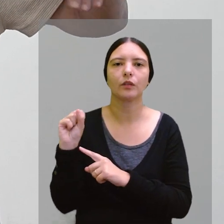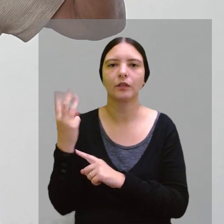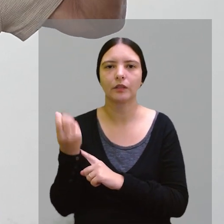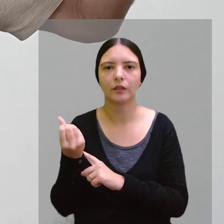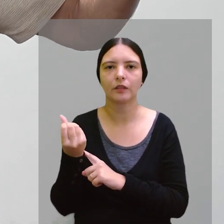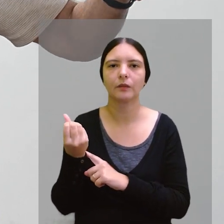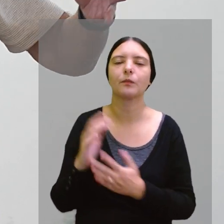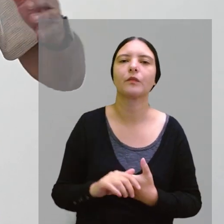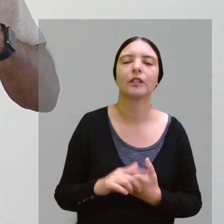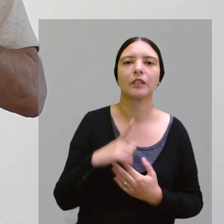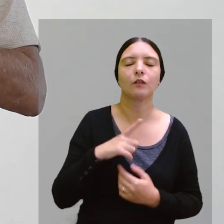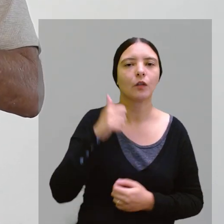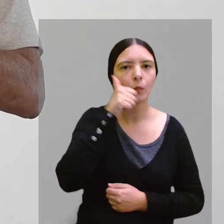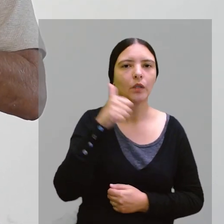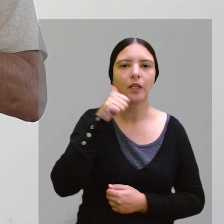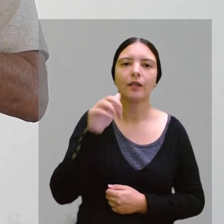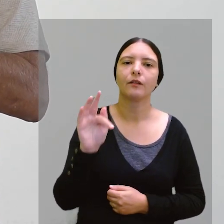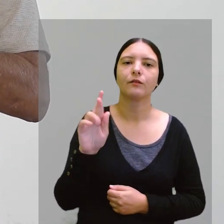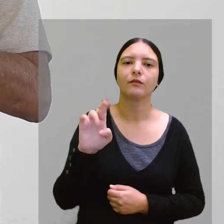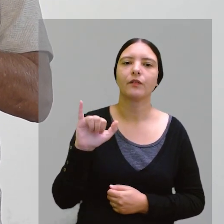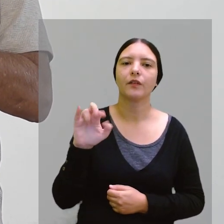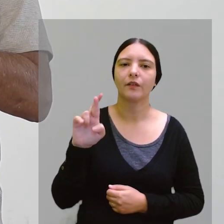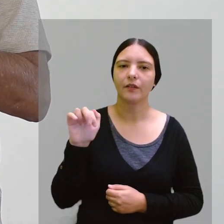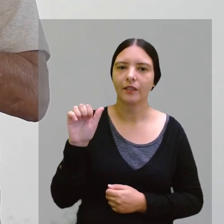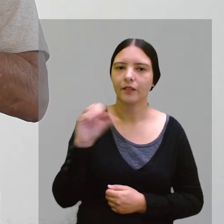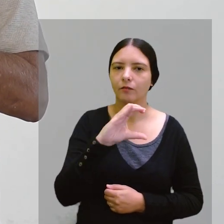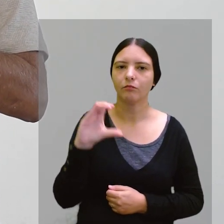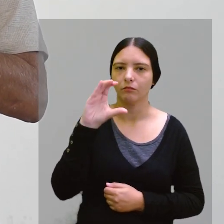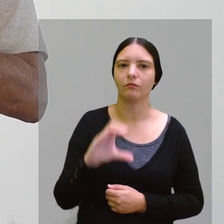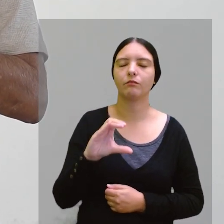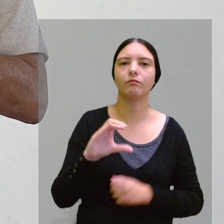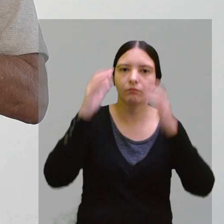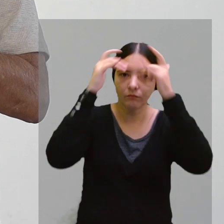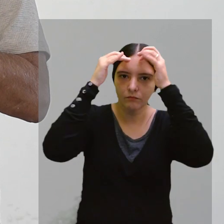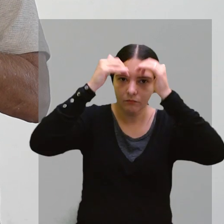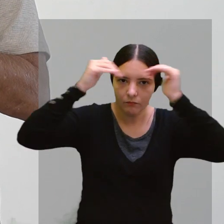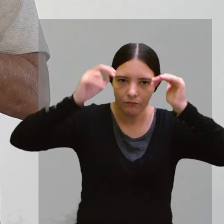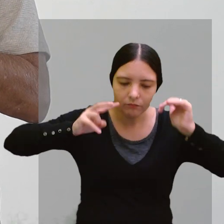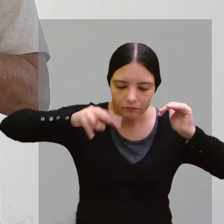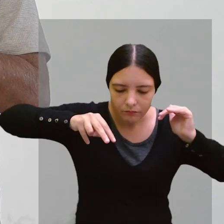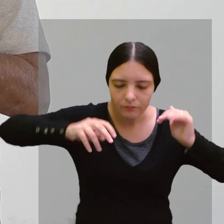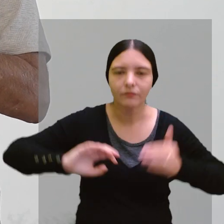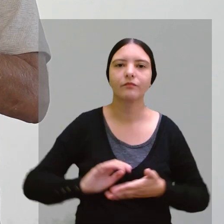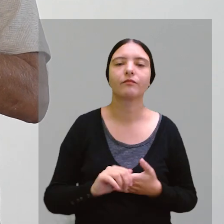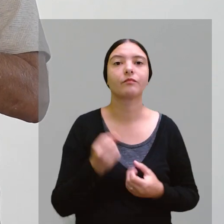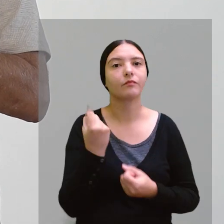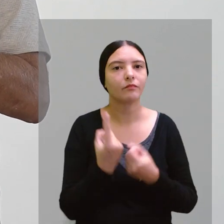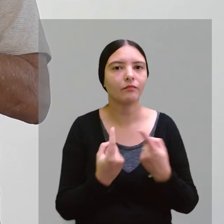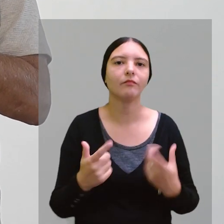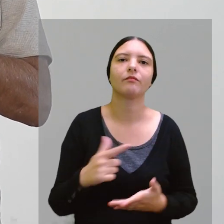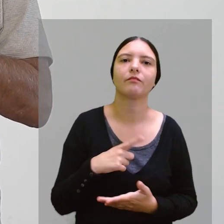uma porção de freiras e olharam o cérebro delas. Então, tinha algumas que